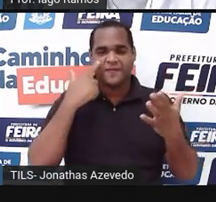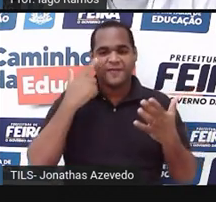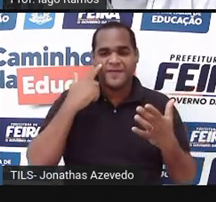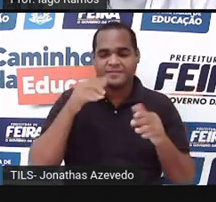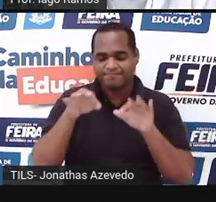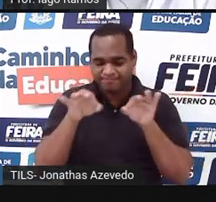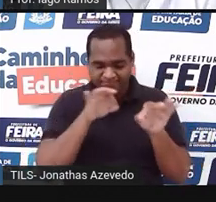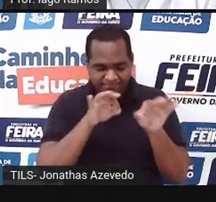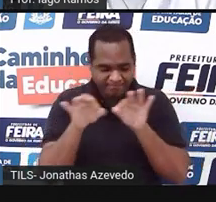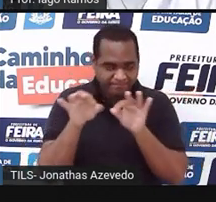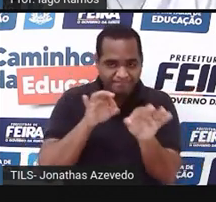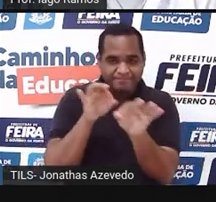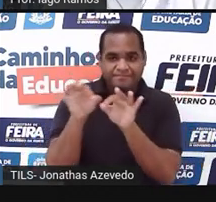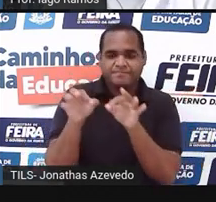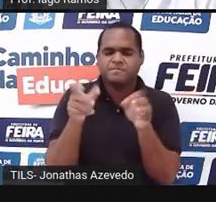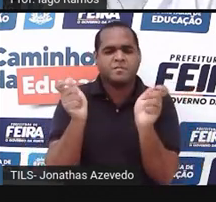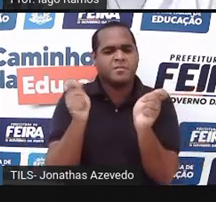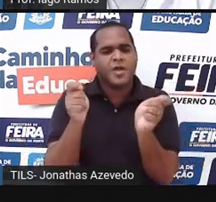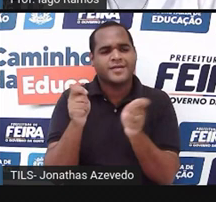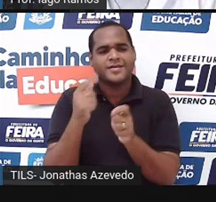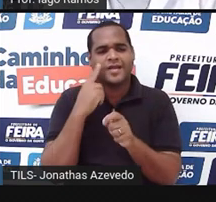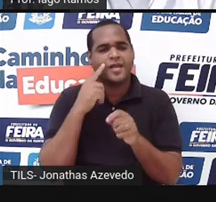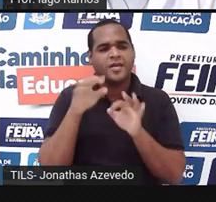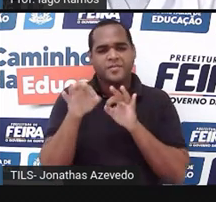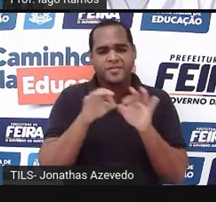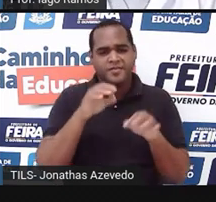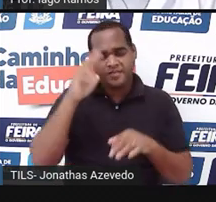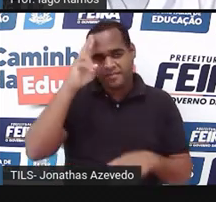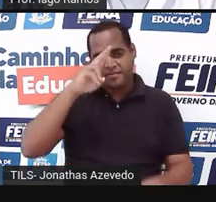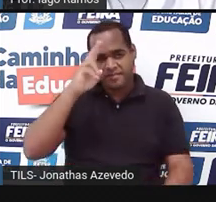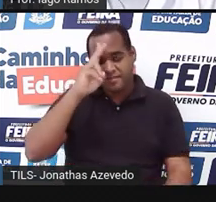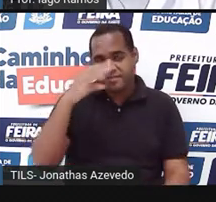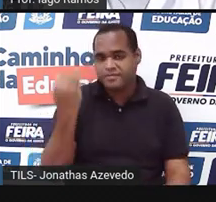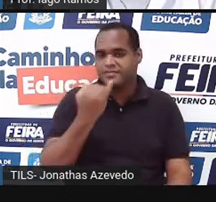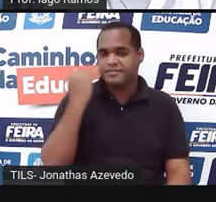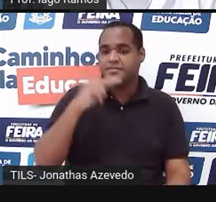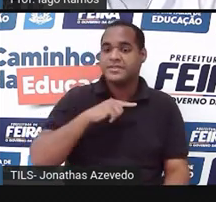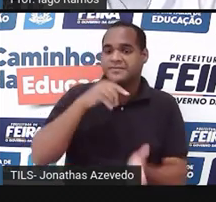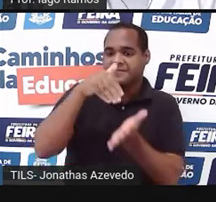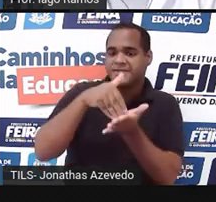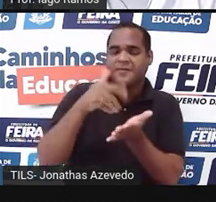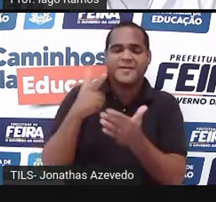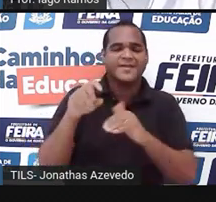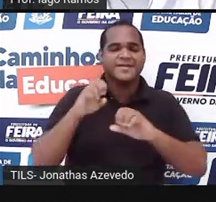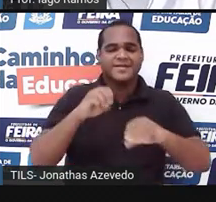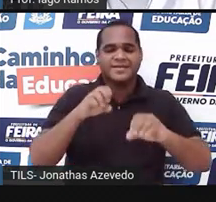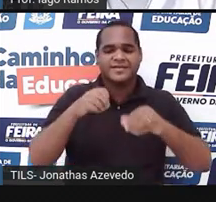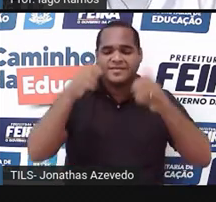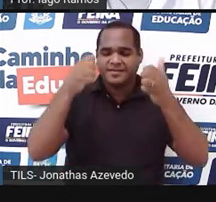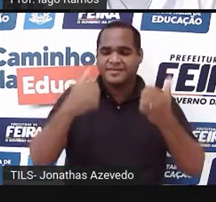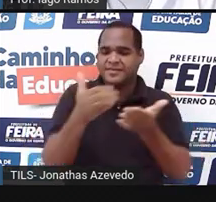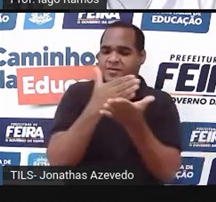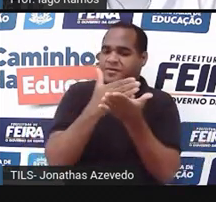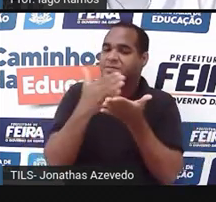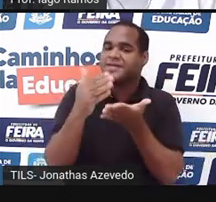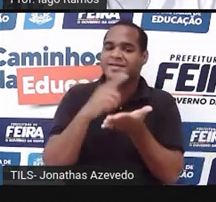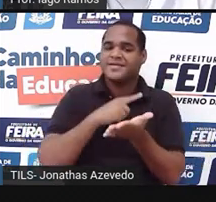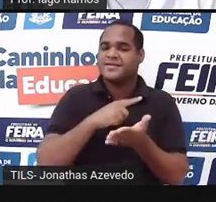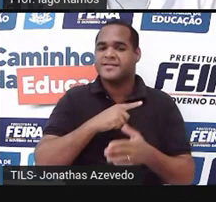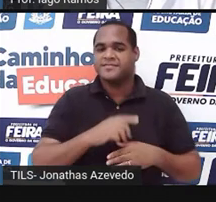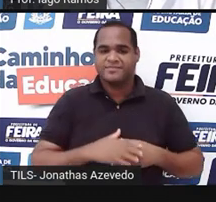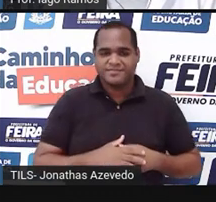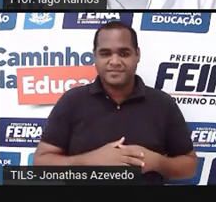resolver essa equação e para resolver a gente já vai lembrar da nossa última aula que a gente começou a resolver essa equação Olha só